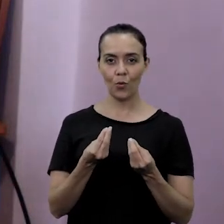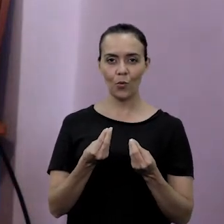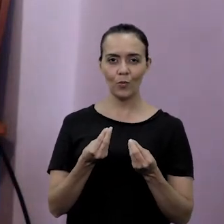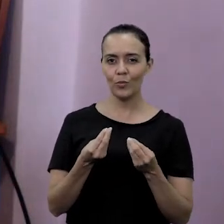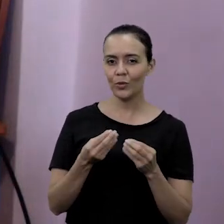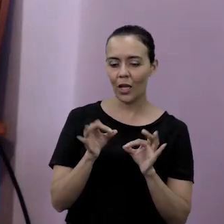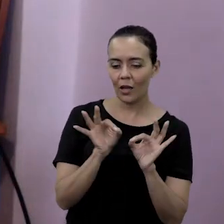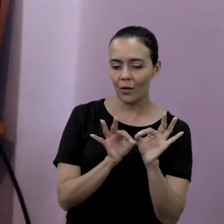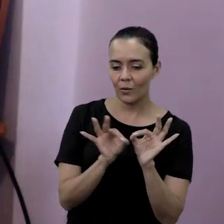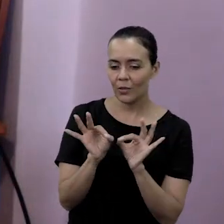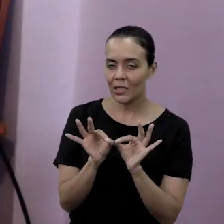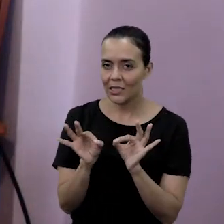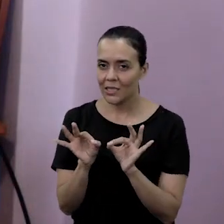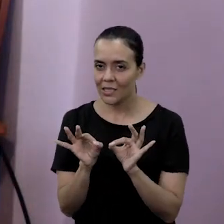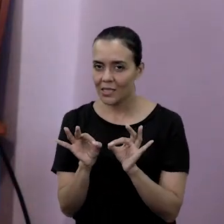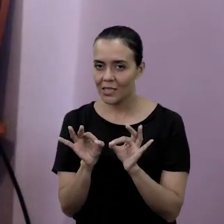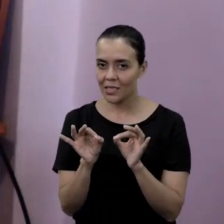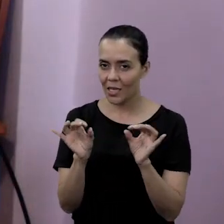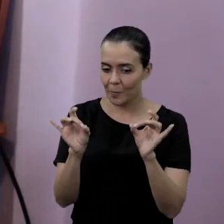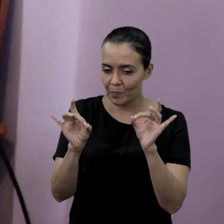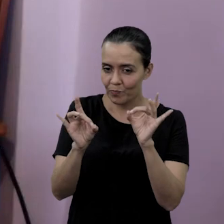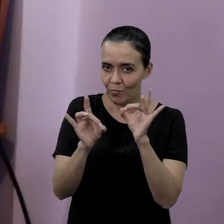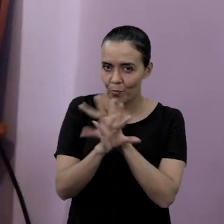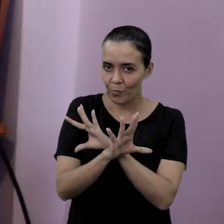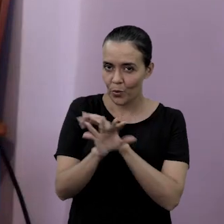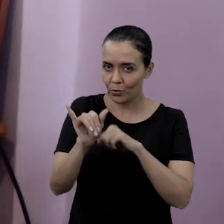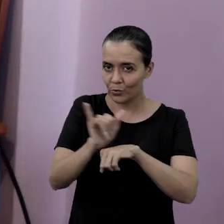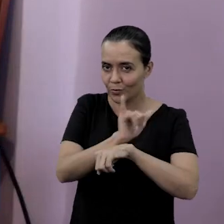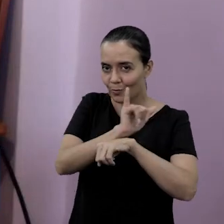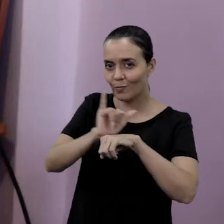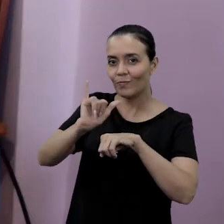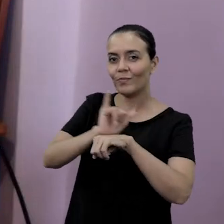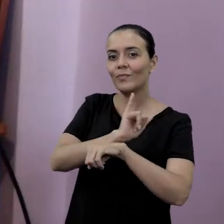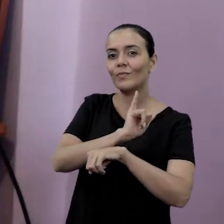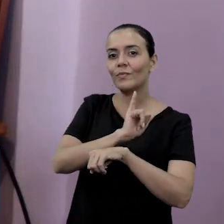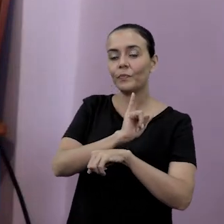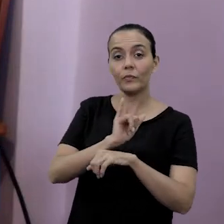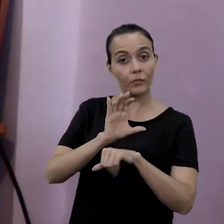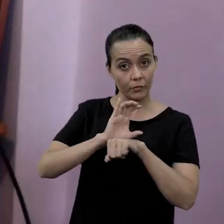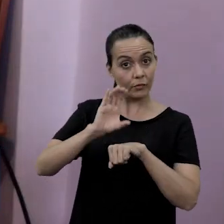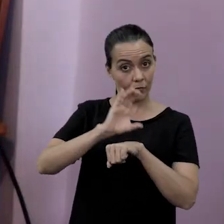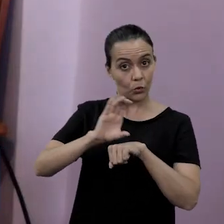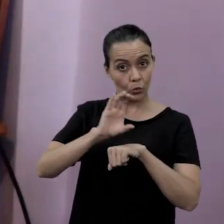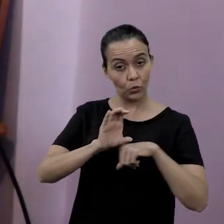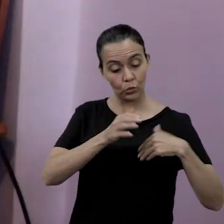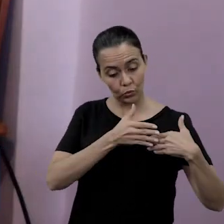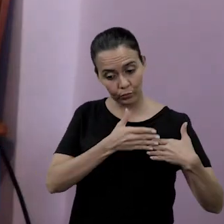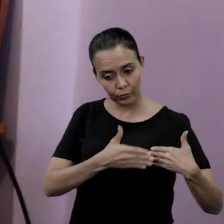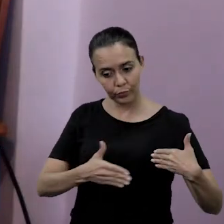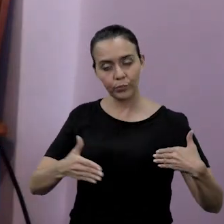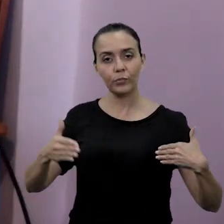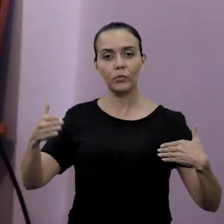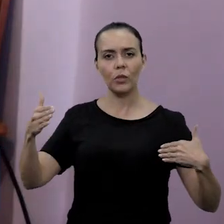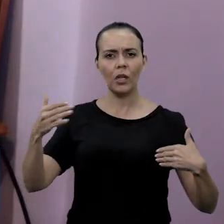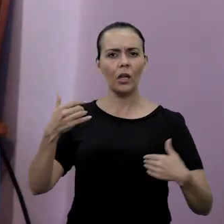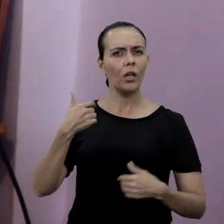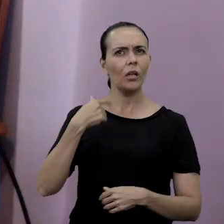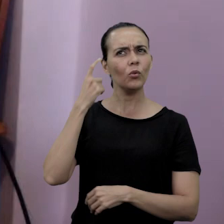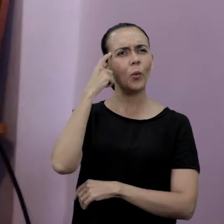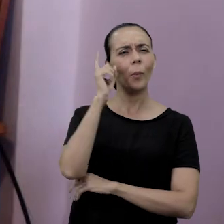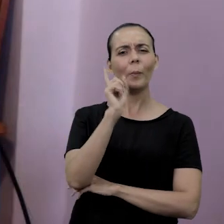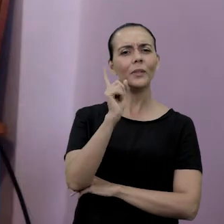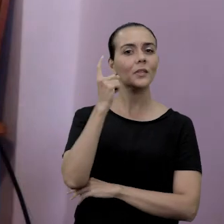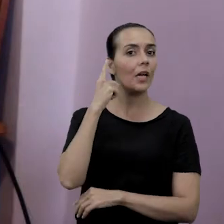do métier ali, de como que na gramática, né? E durante o curso, eu não estava pensando em